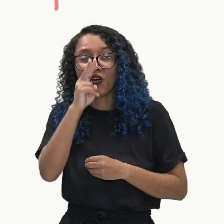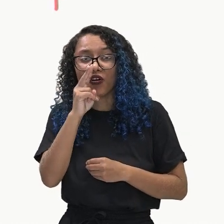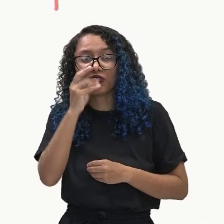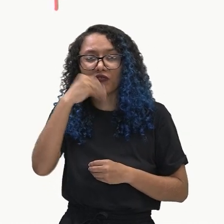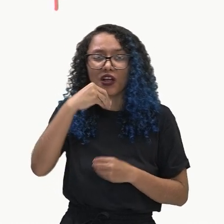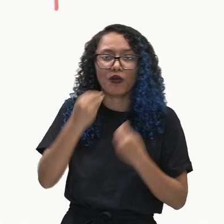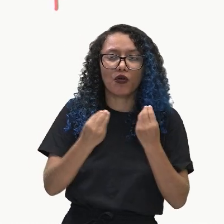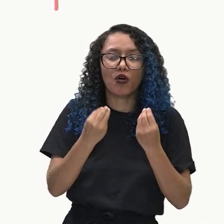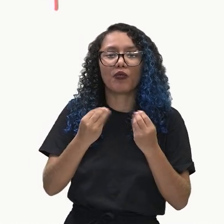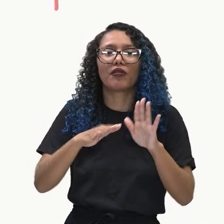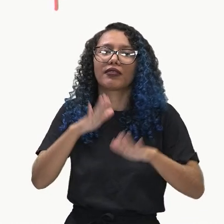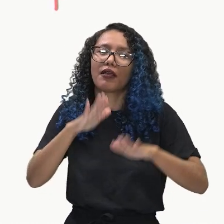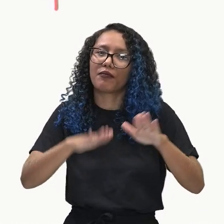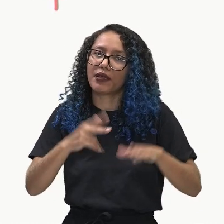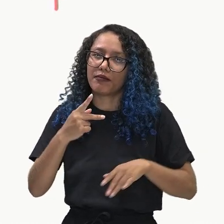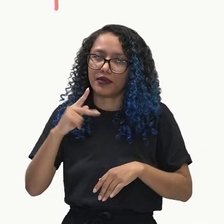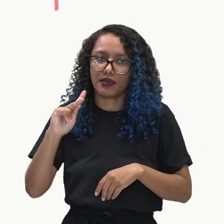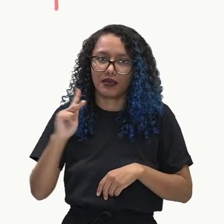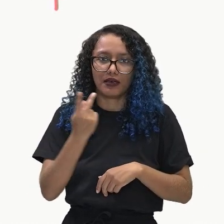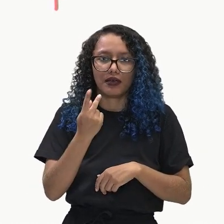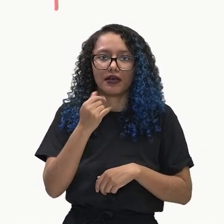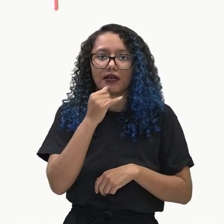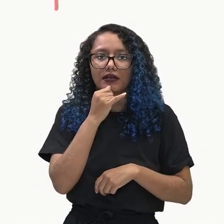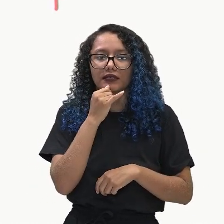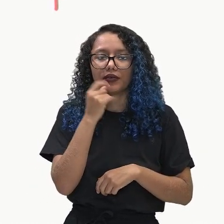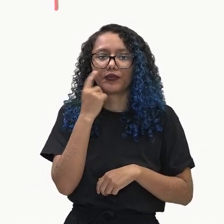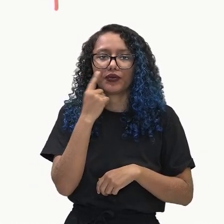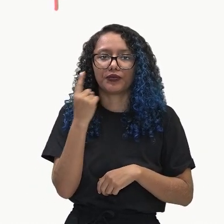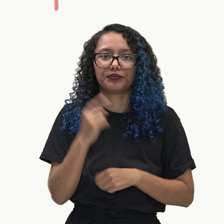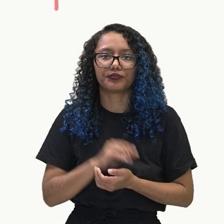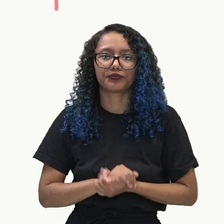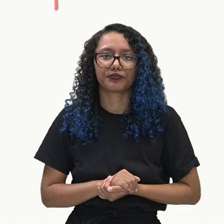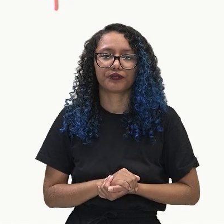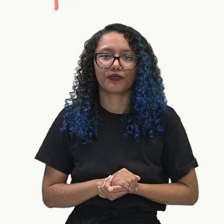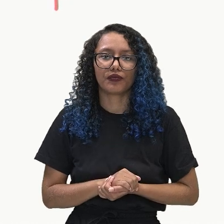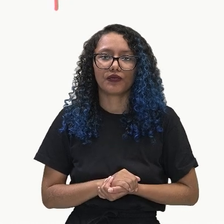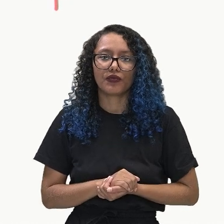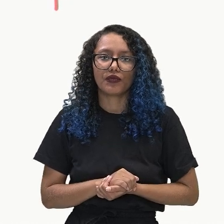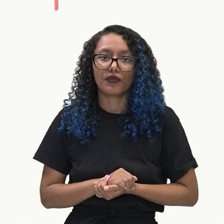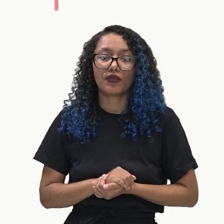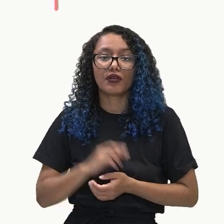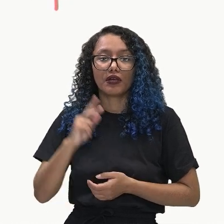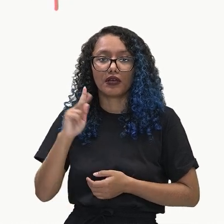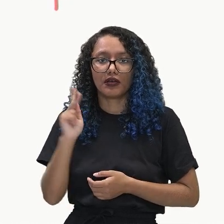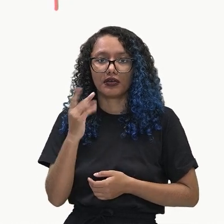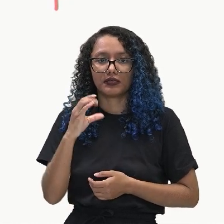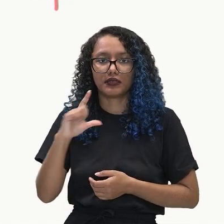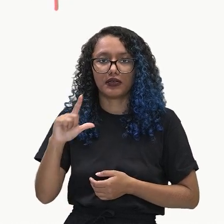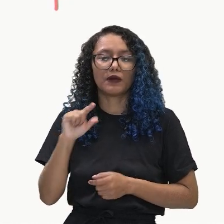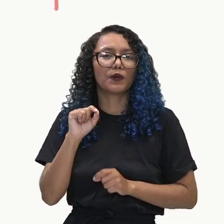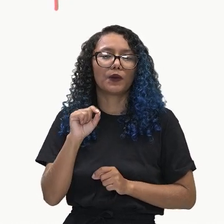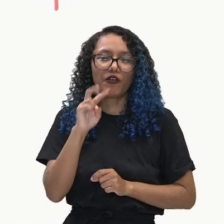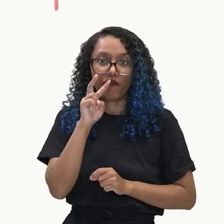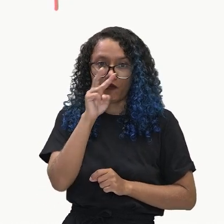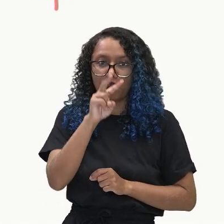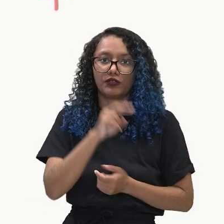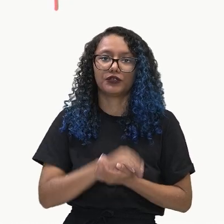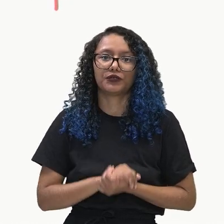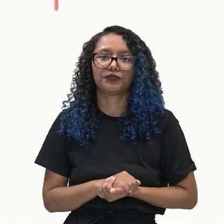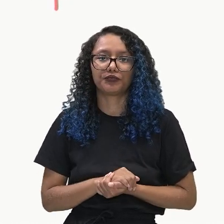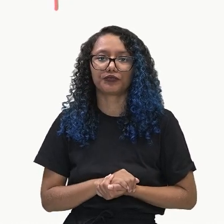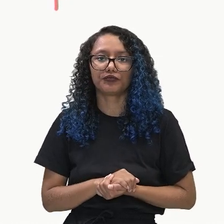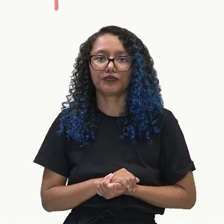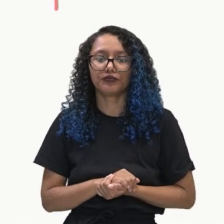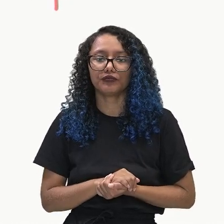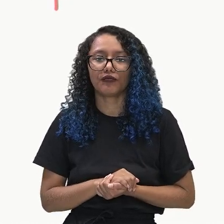pH. Aqui nós temos o exemplo do ácido clorídrico, que é um ácido forte,